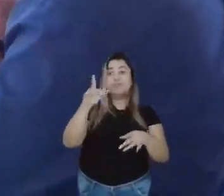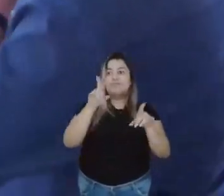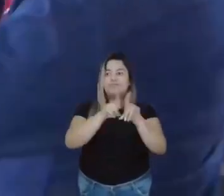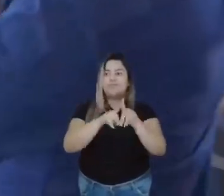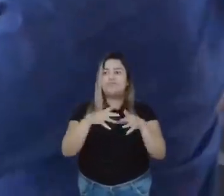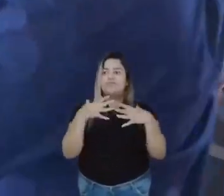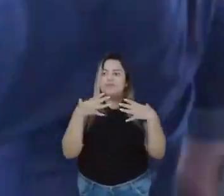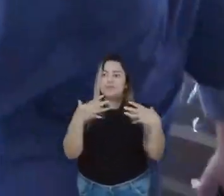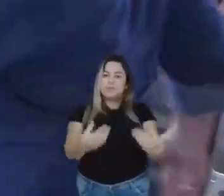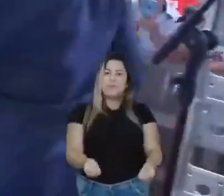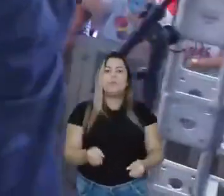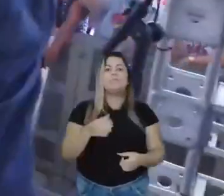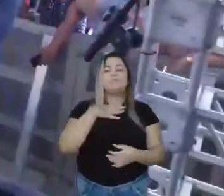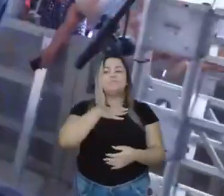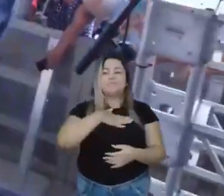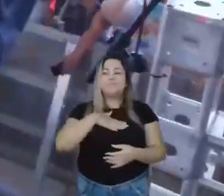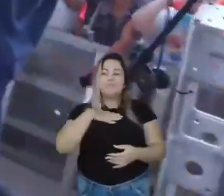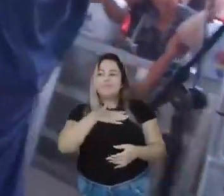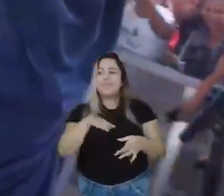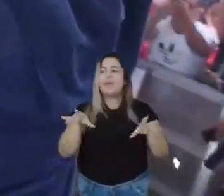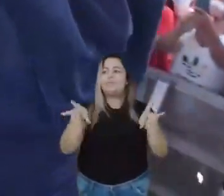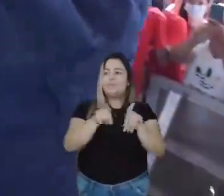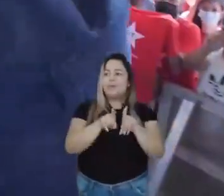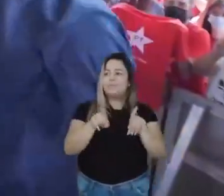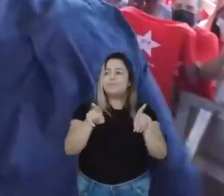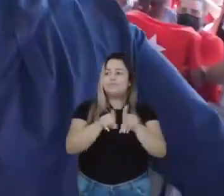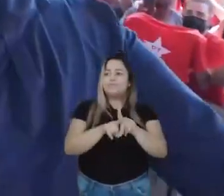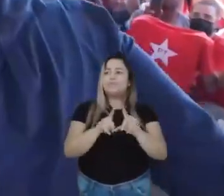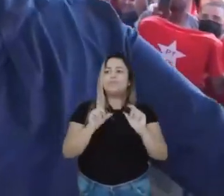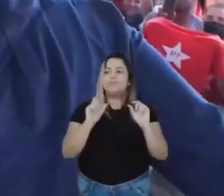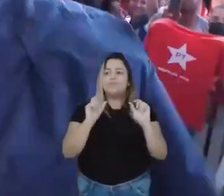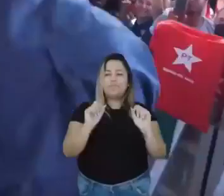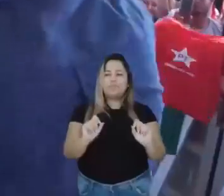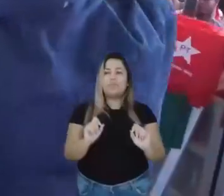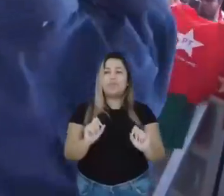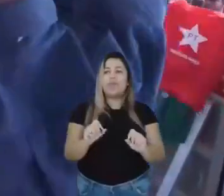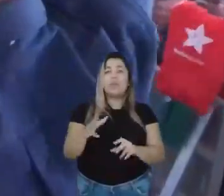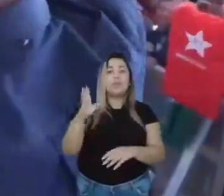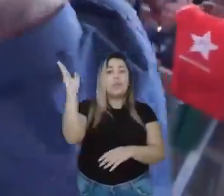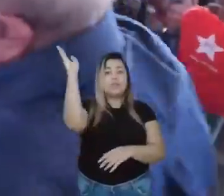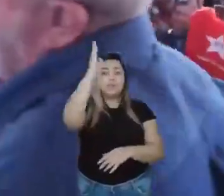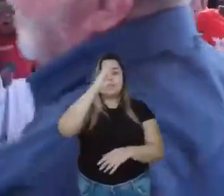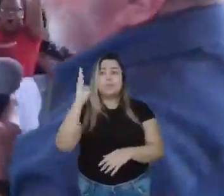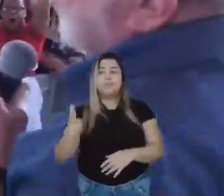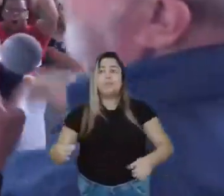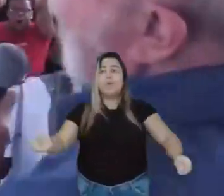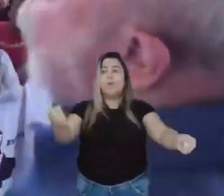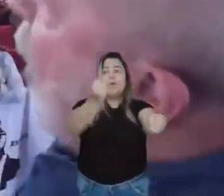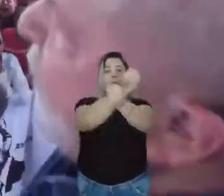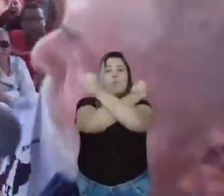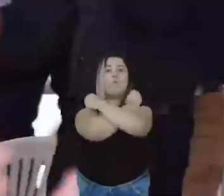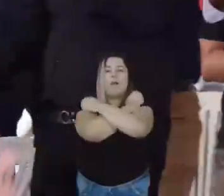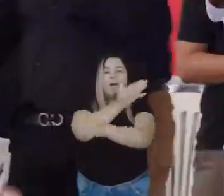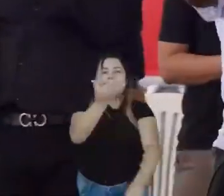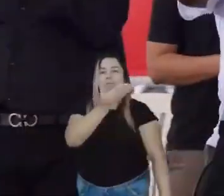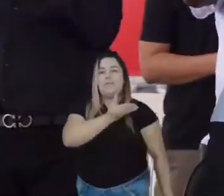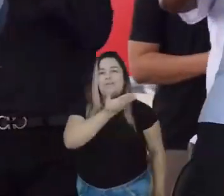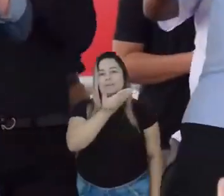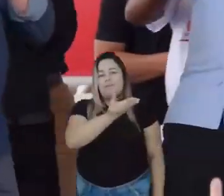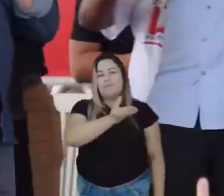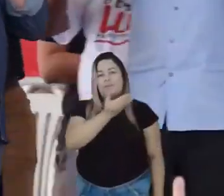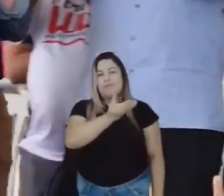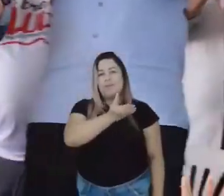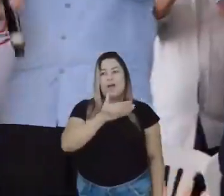viver nessa imensa pátria chamada Brasil. Um abraço, companheiros, e até o dia 2, se Deus